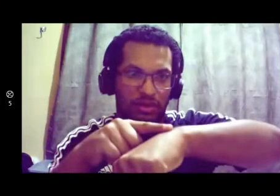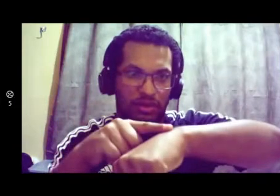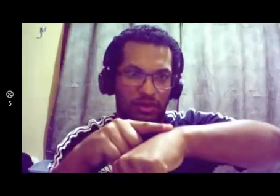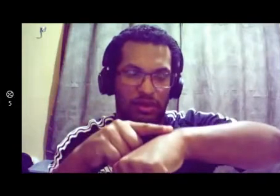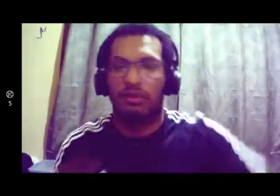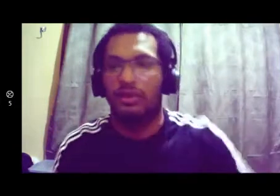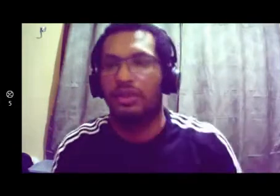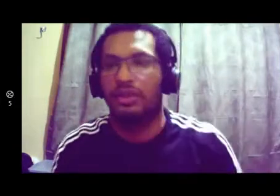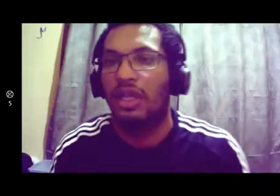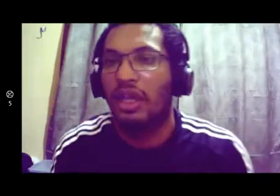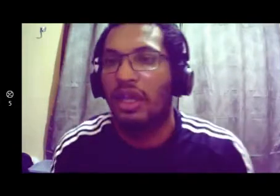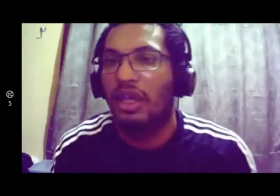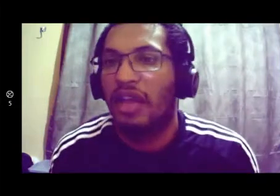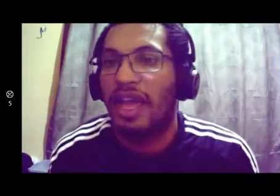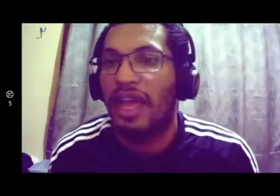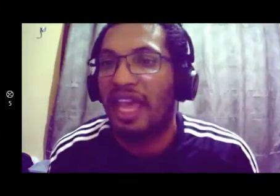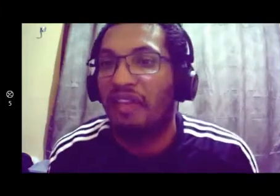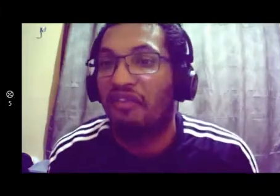Tá bom?